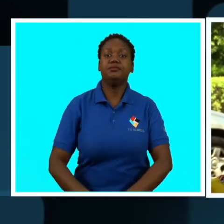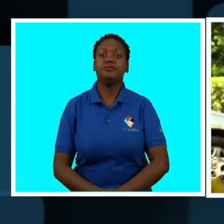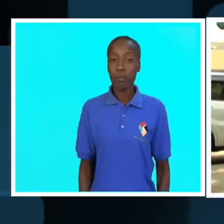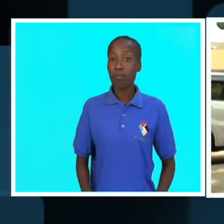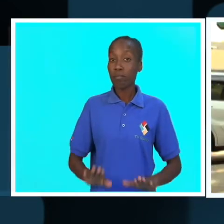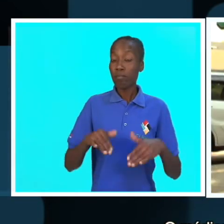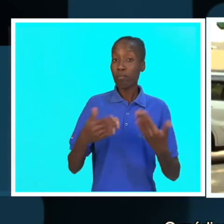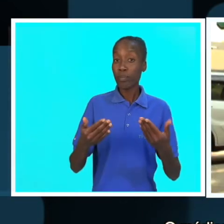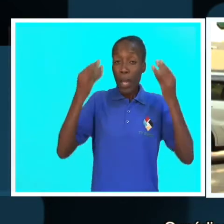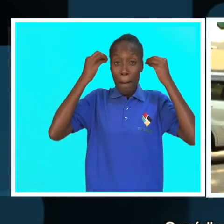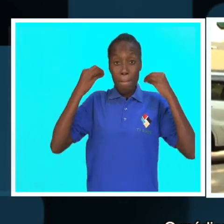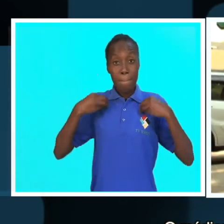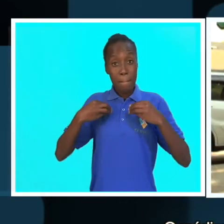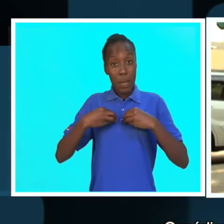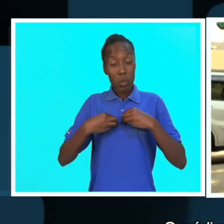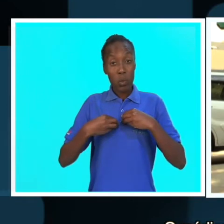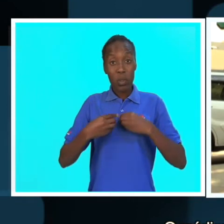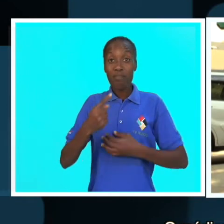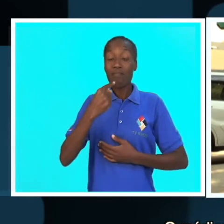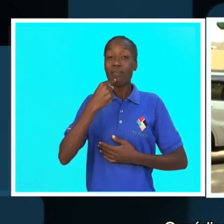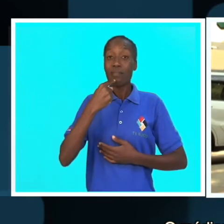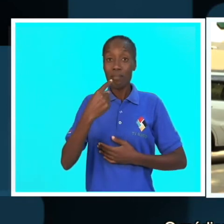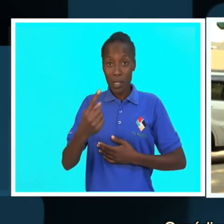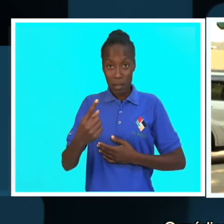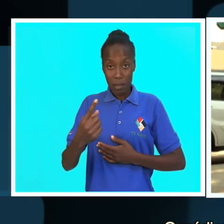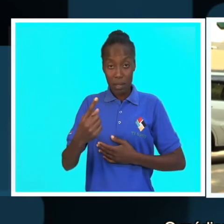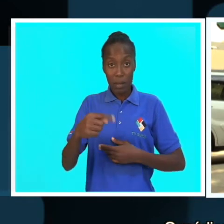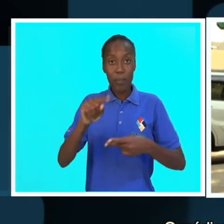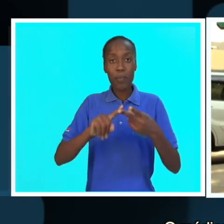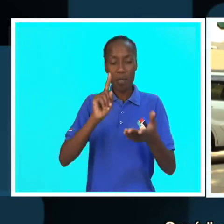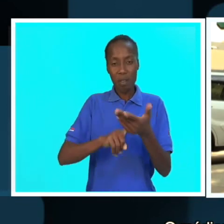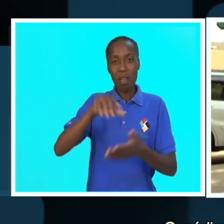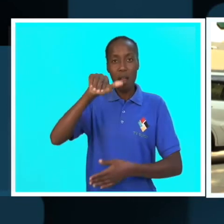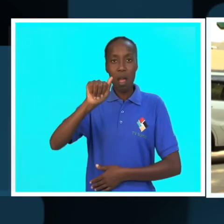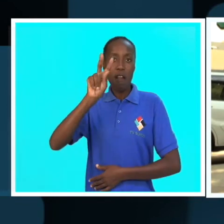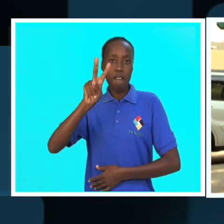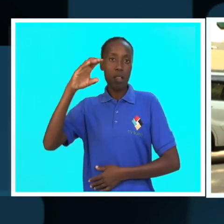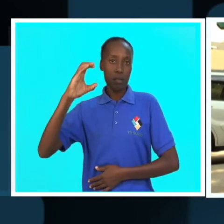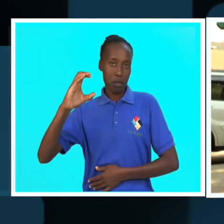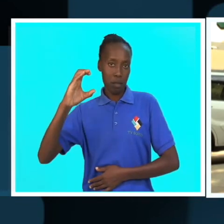O médico disse-me que é AVC.